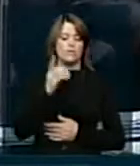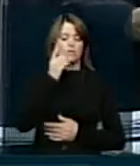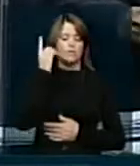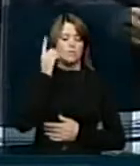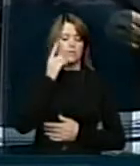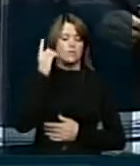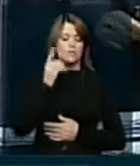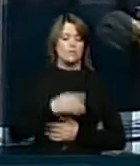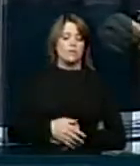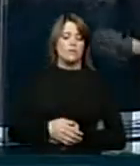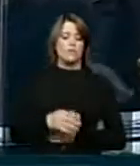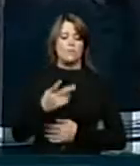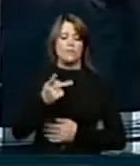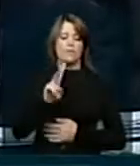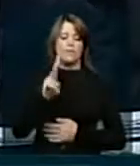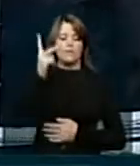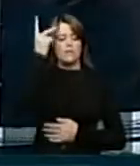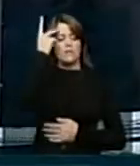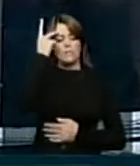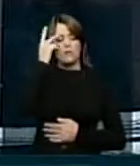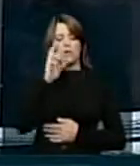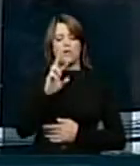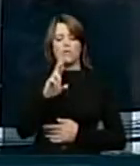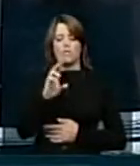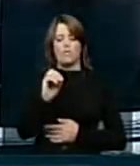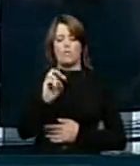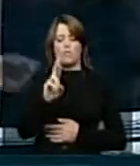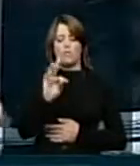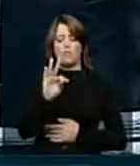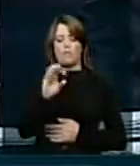deputado do PV de São Paulo, Roberto Lucena.